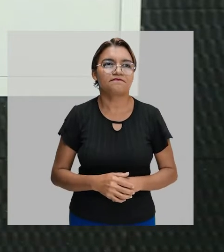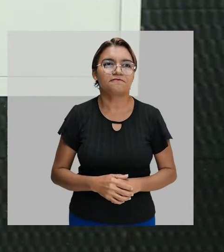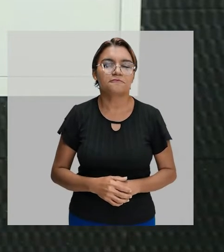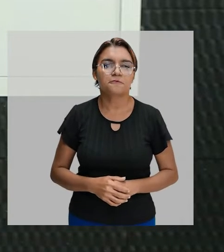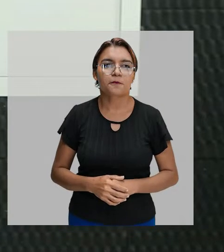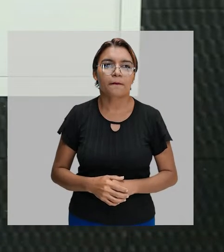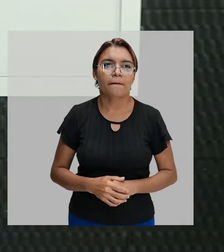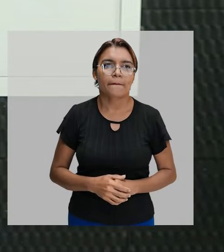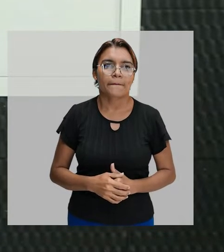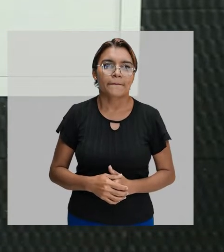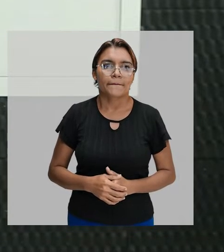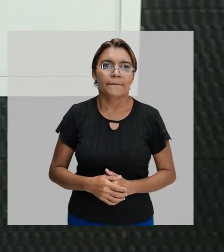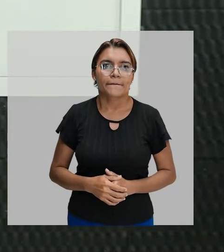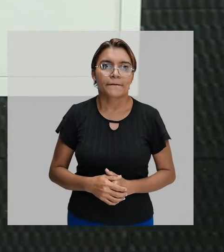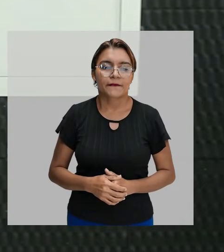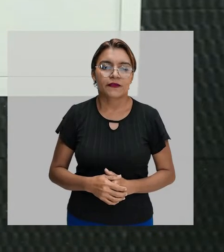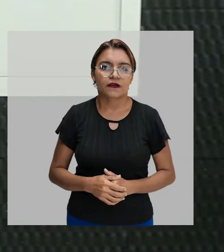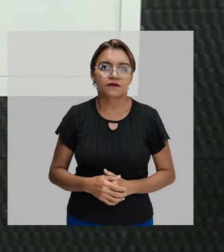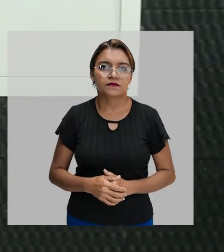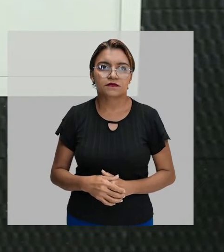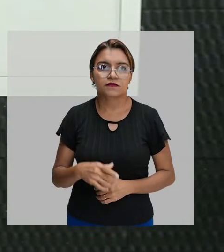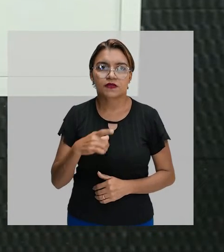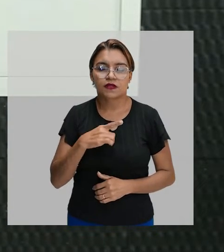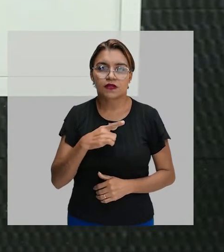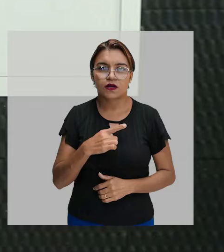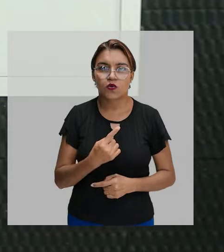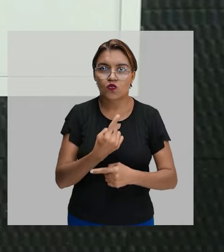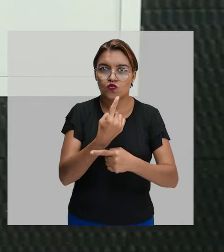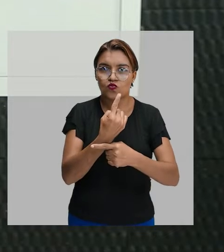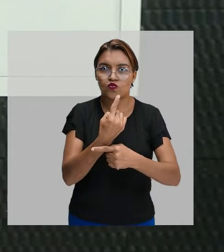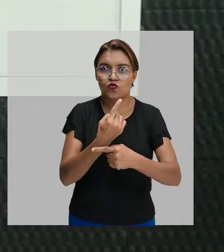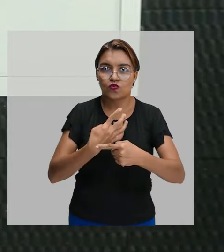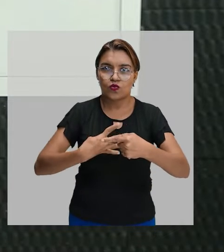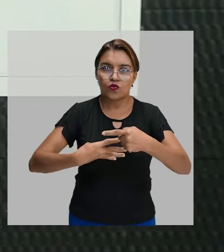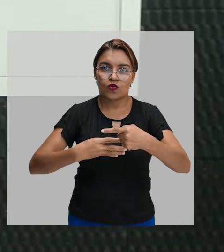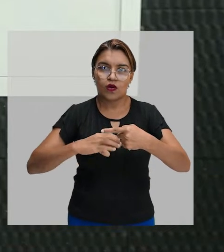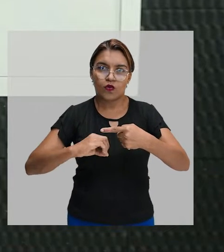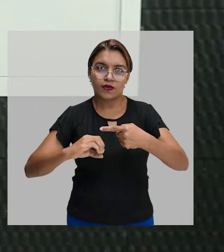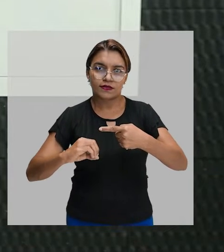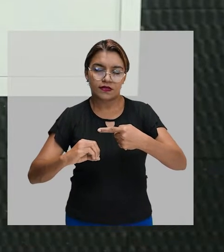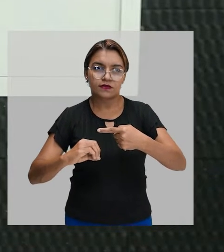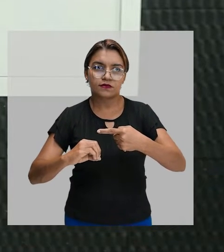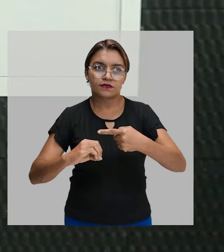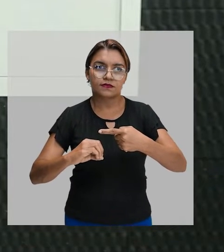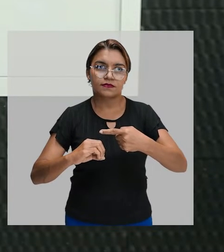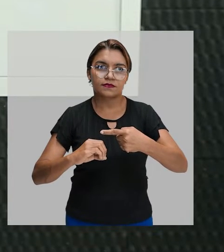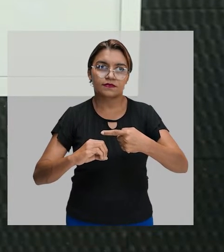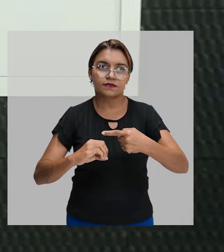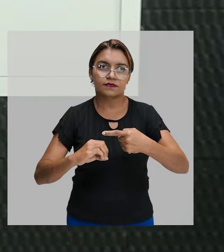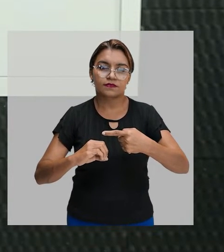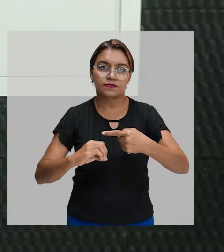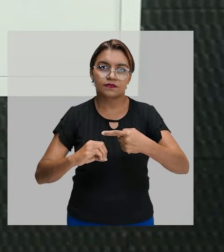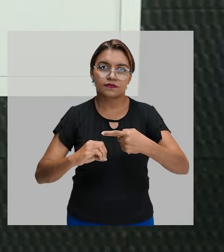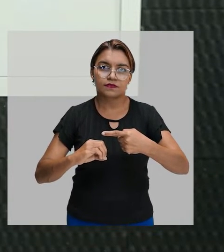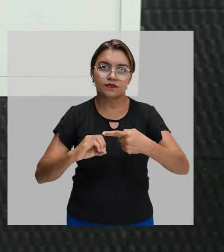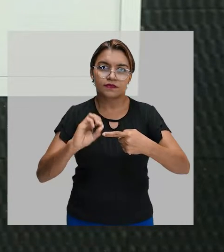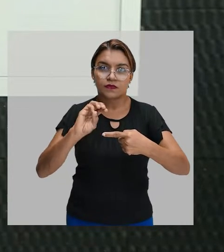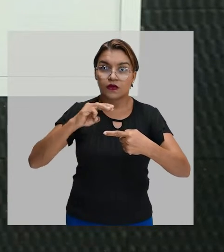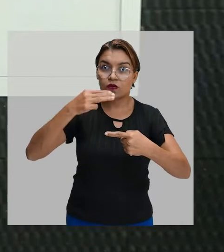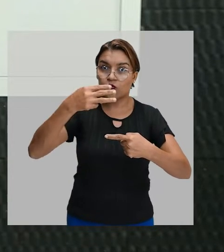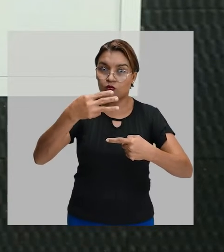nossas contas bom então você vai ter um para 400 é elevado ao